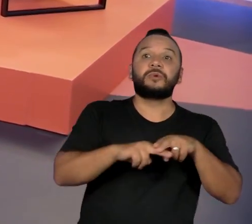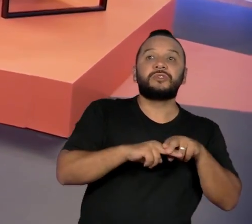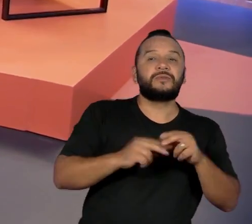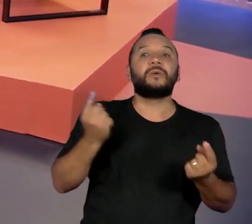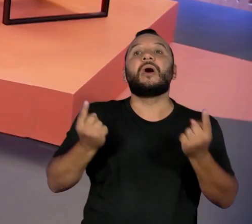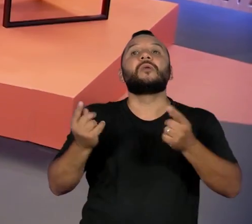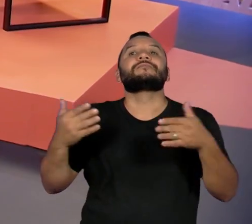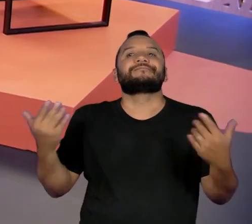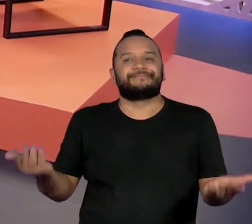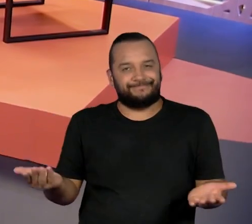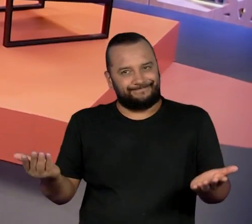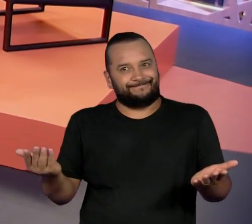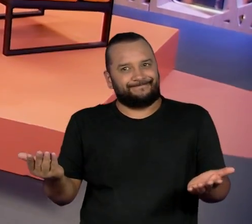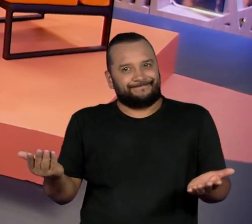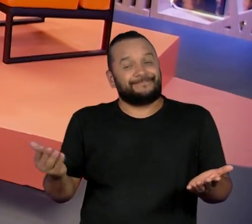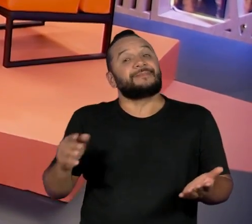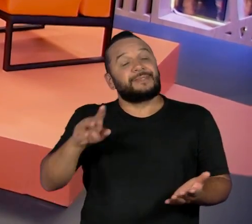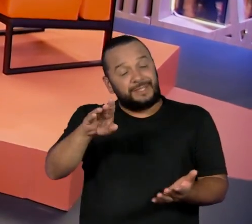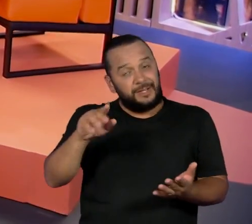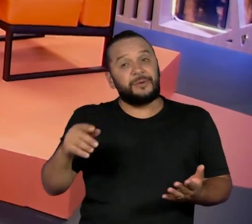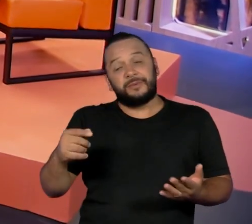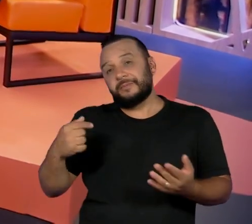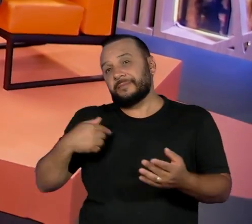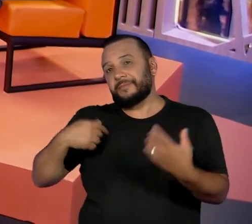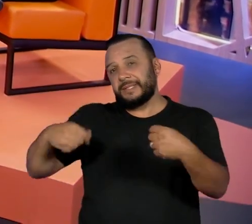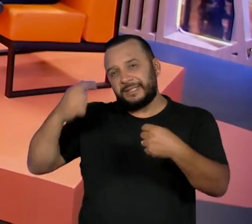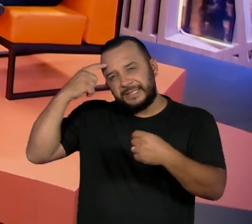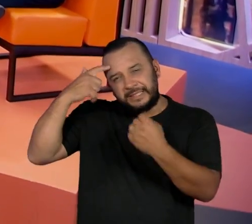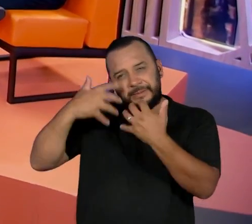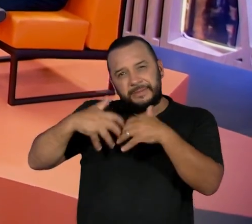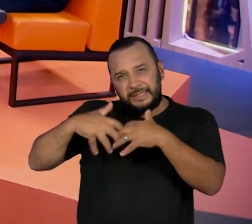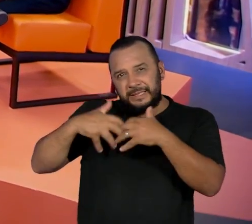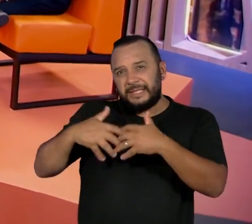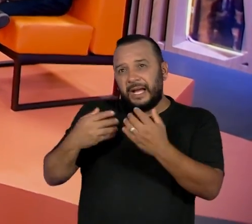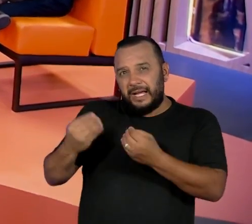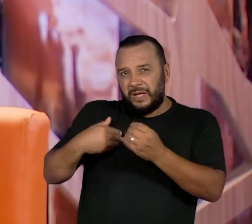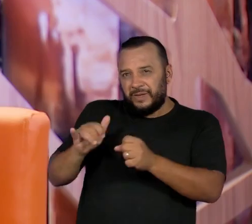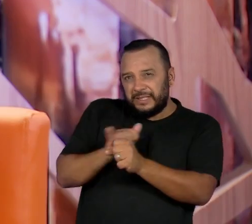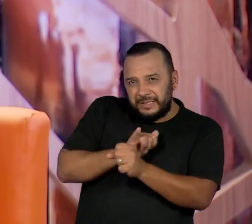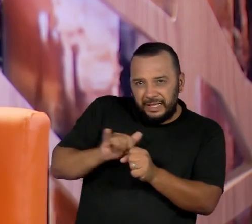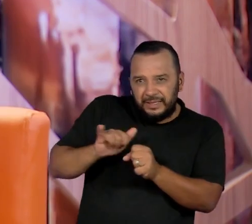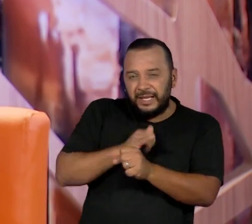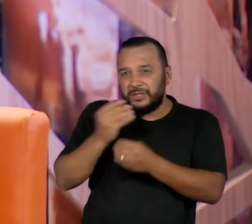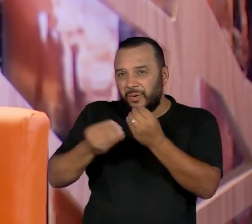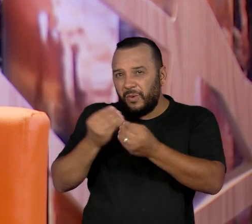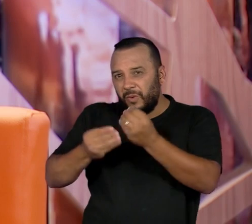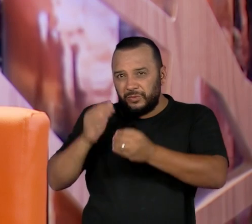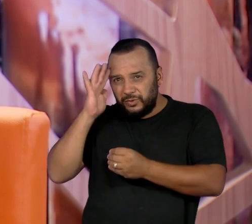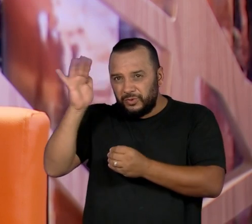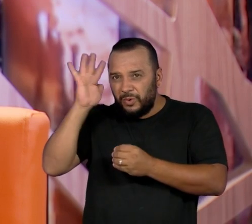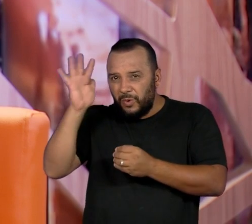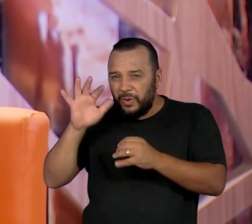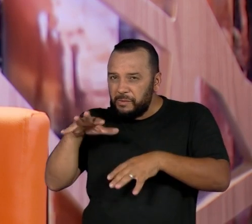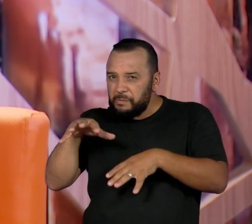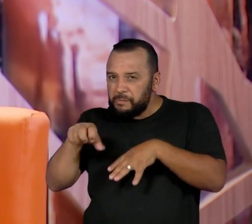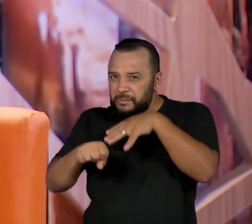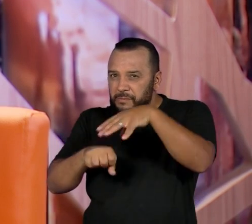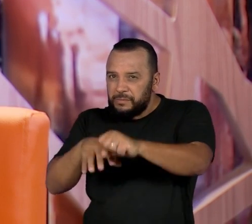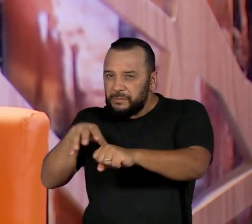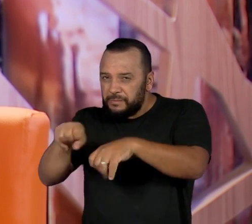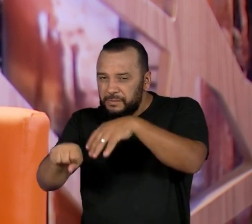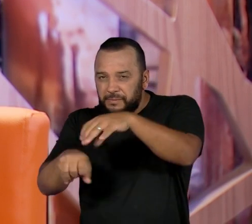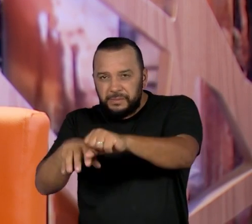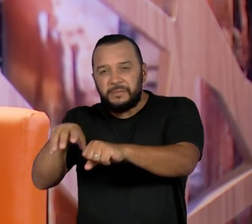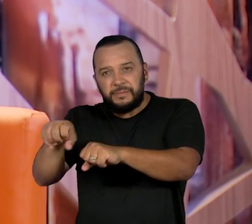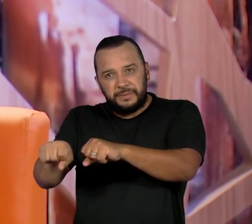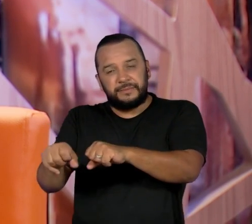porque é poder construir as condições para a realização de sonhos da população, independentemente do